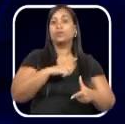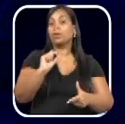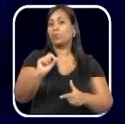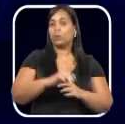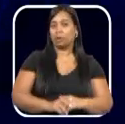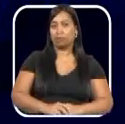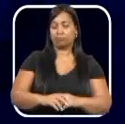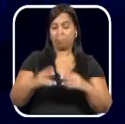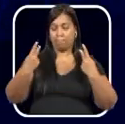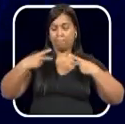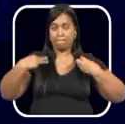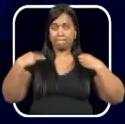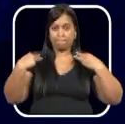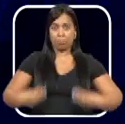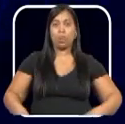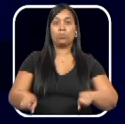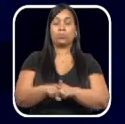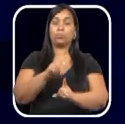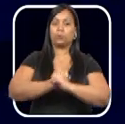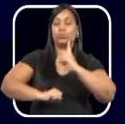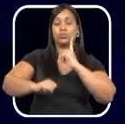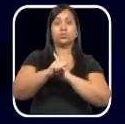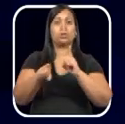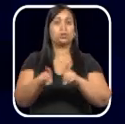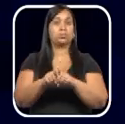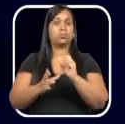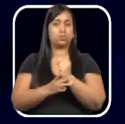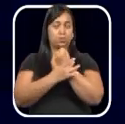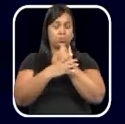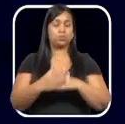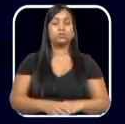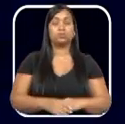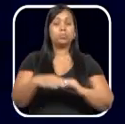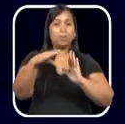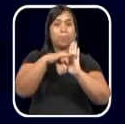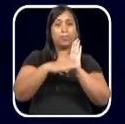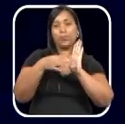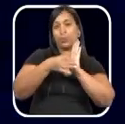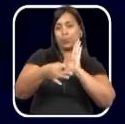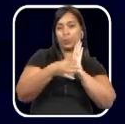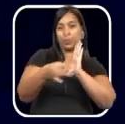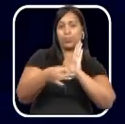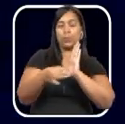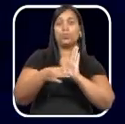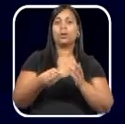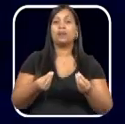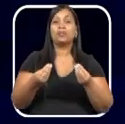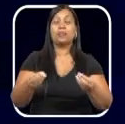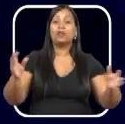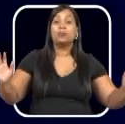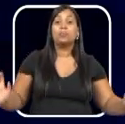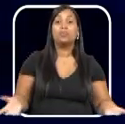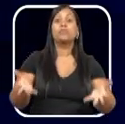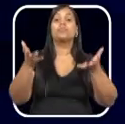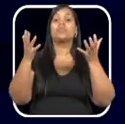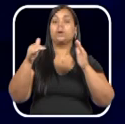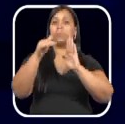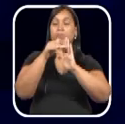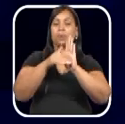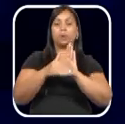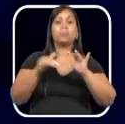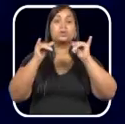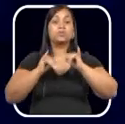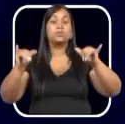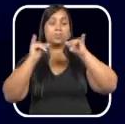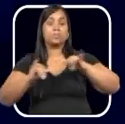afetam condutas morais, sociais e de segurança, elaborar pareceres e viabilizar e promover